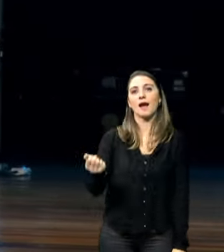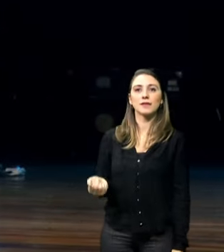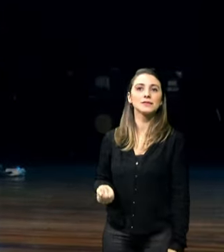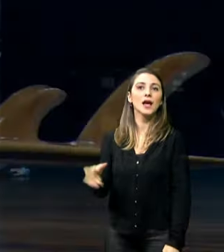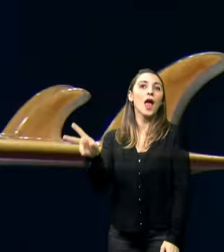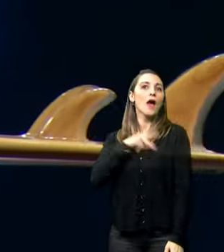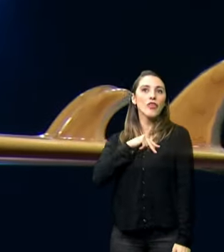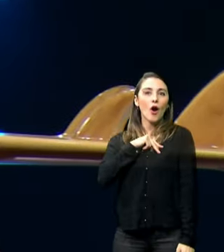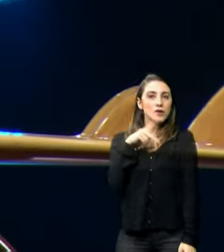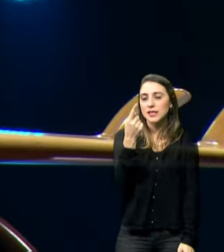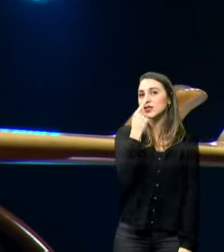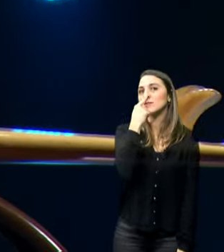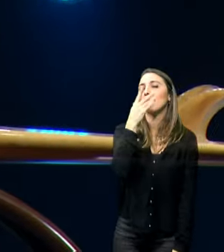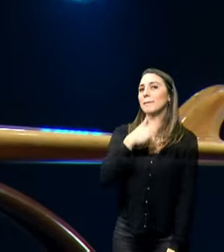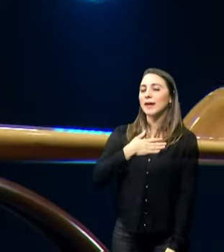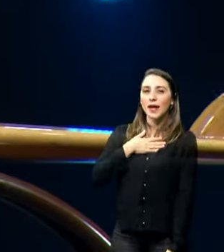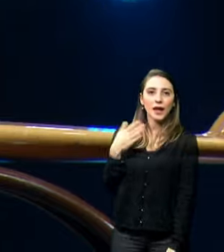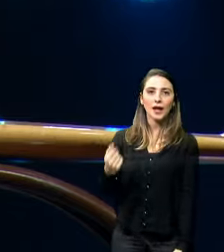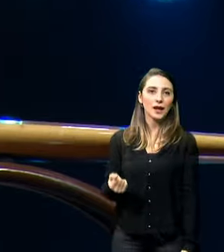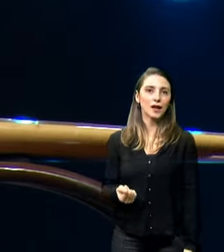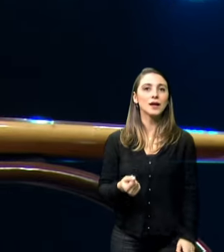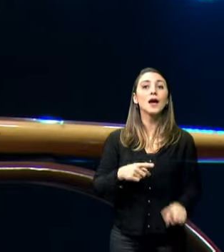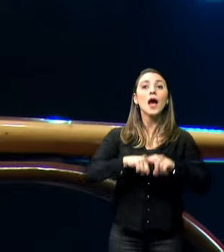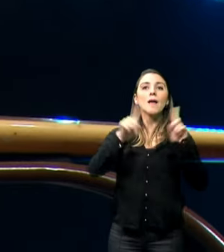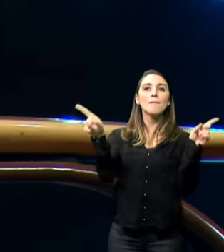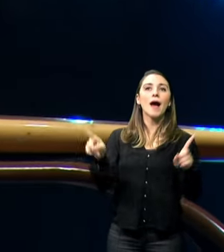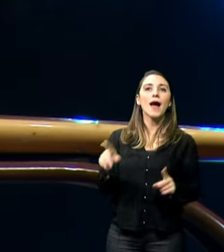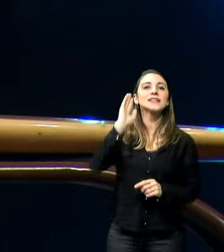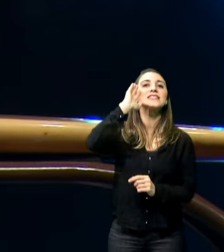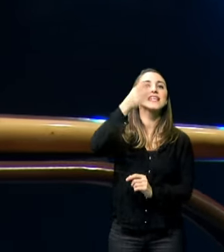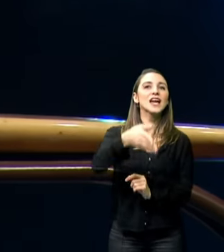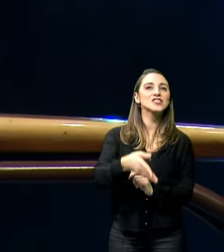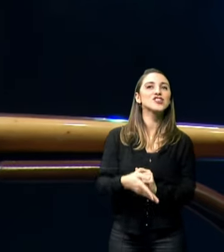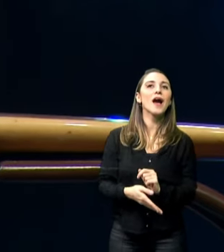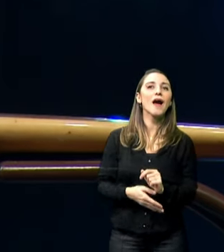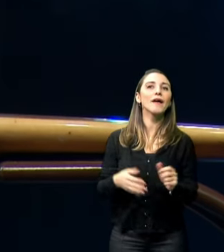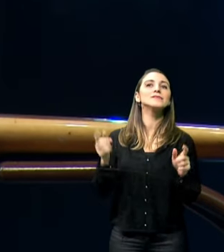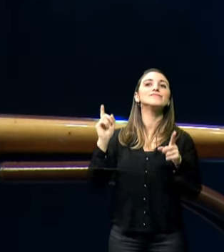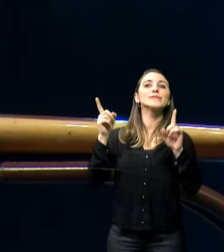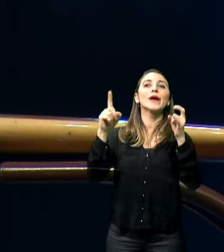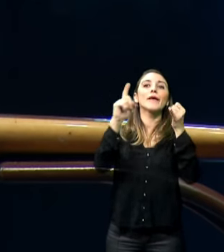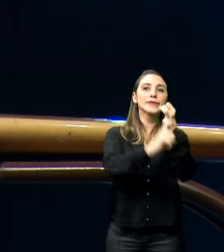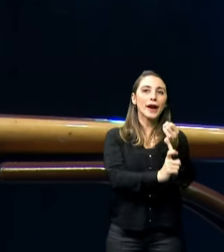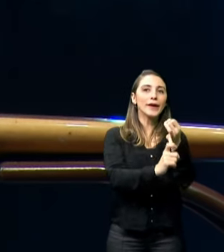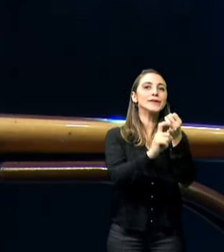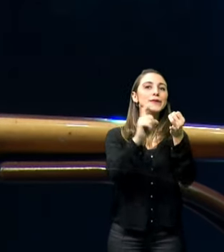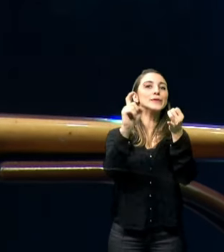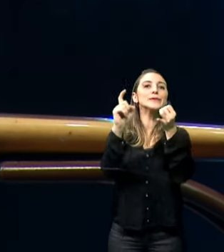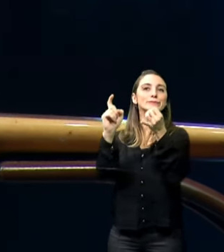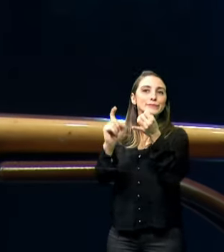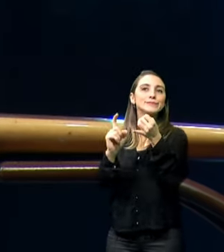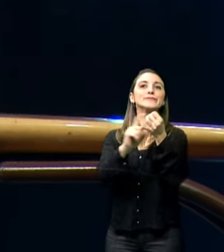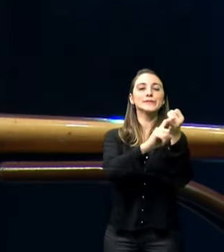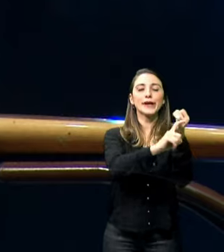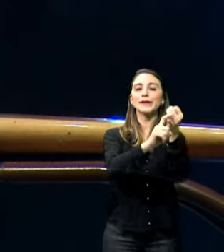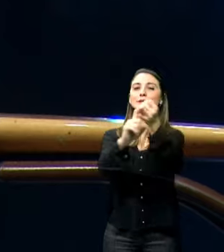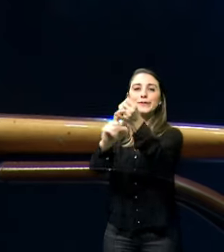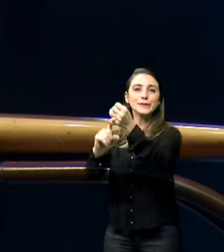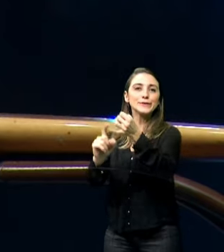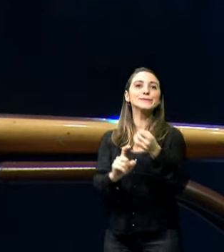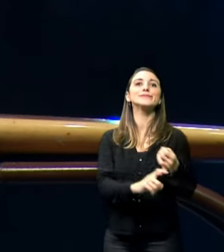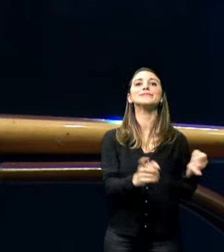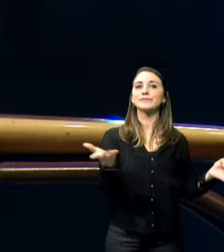minha. Já saiu com o marido de umas três. O teu tá na fila, linda. Essa é a tua amiga?